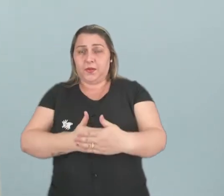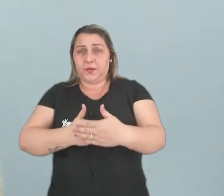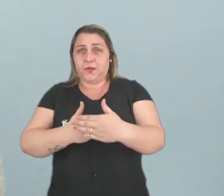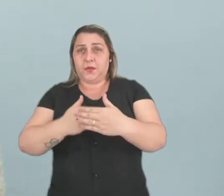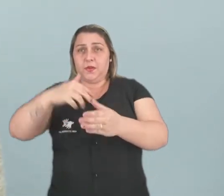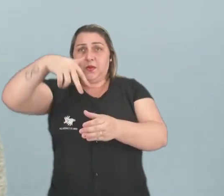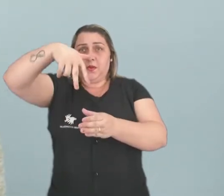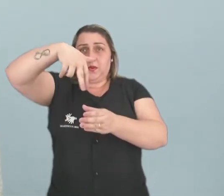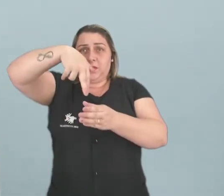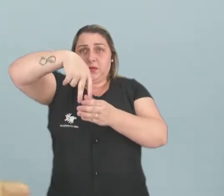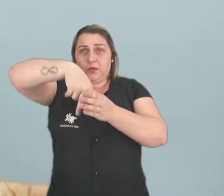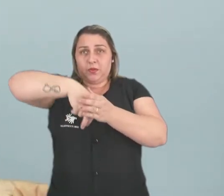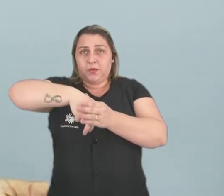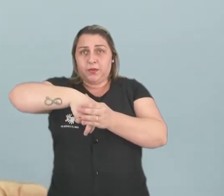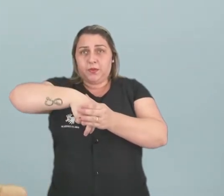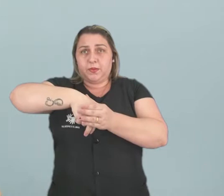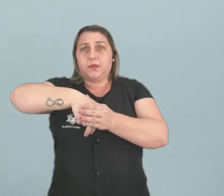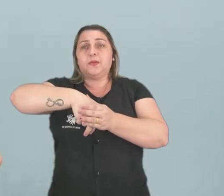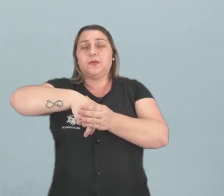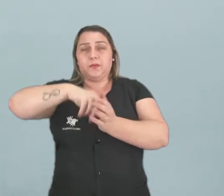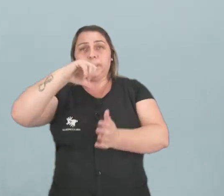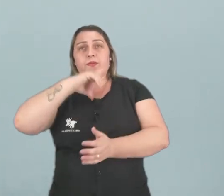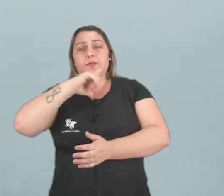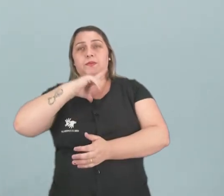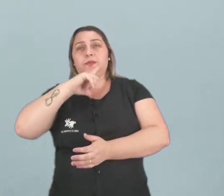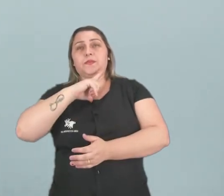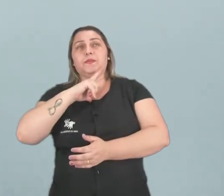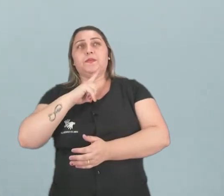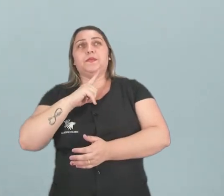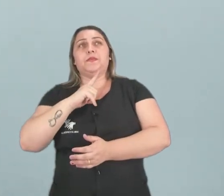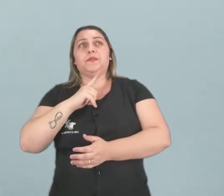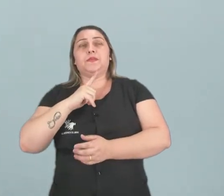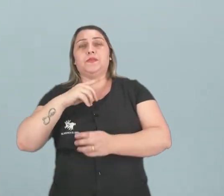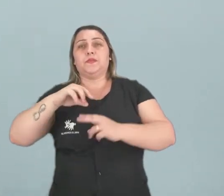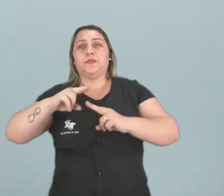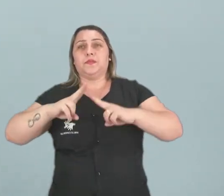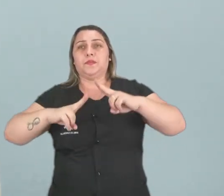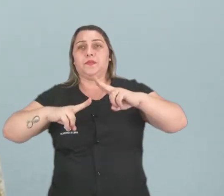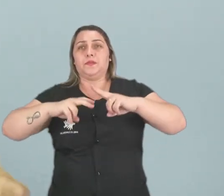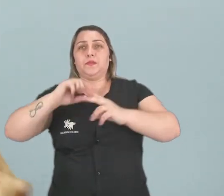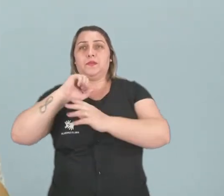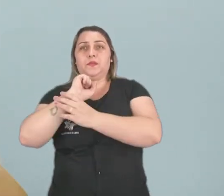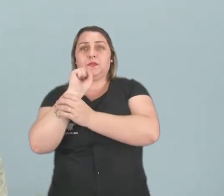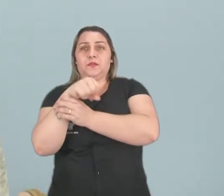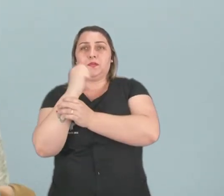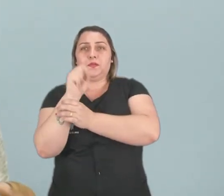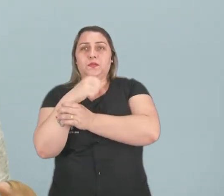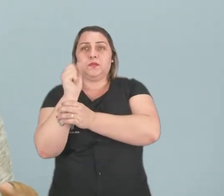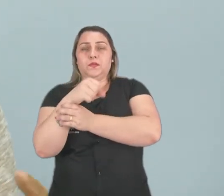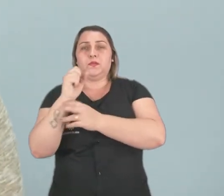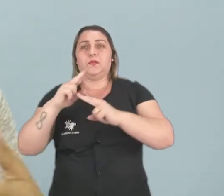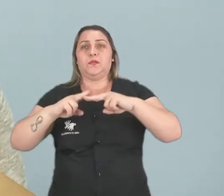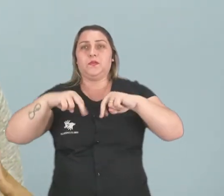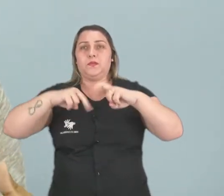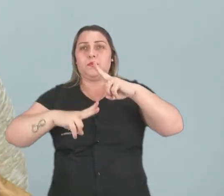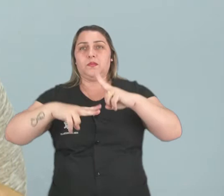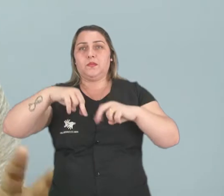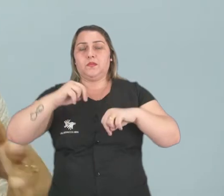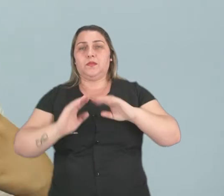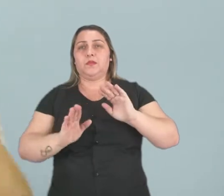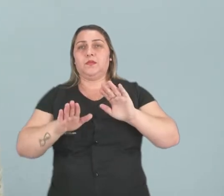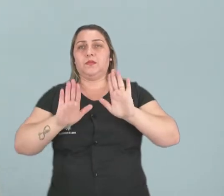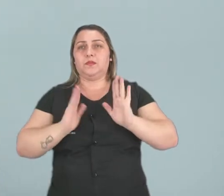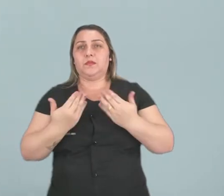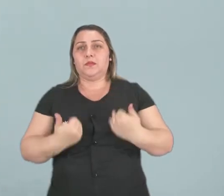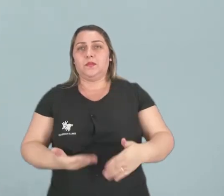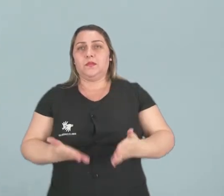Então essas pessoas elas tinham já essa maior flexibilidade, articulações mais maleáveis, né?